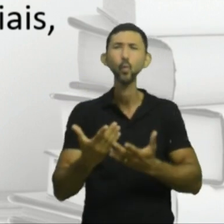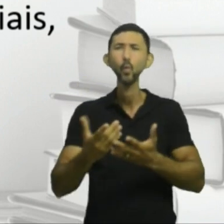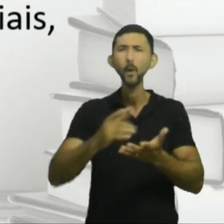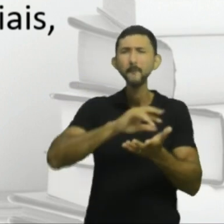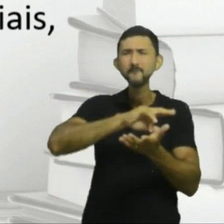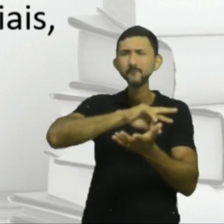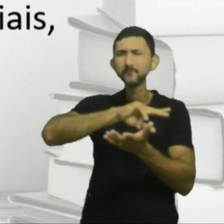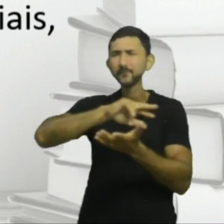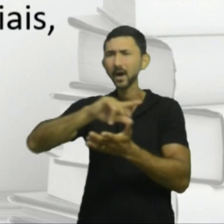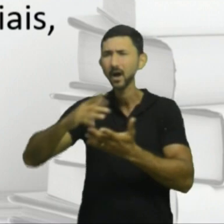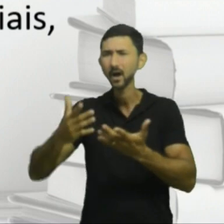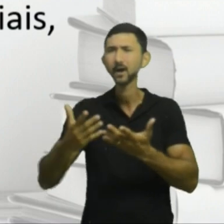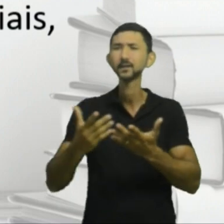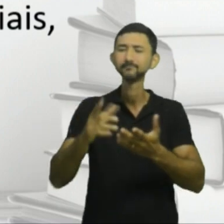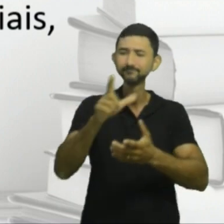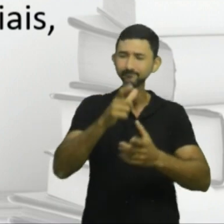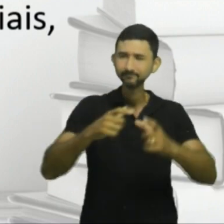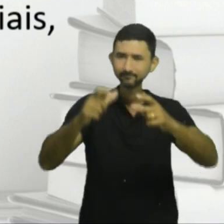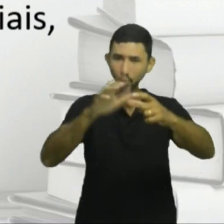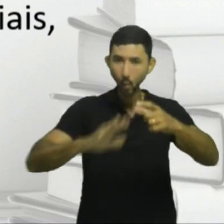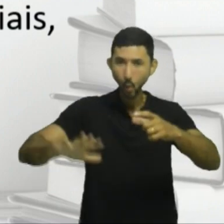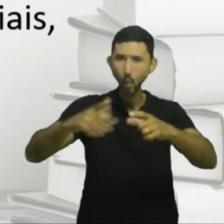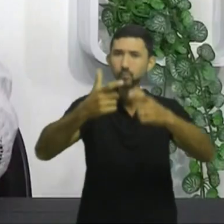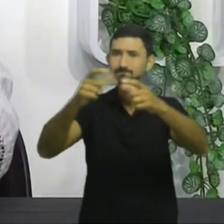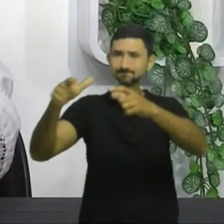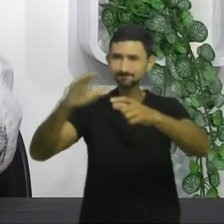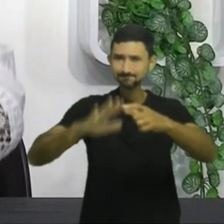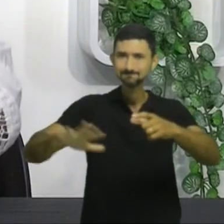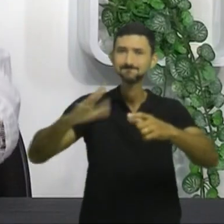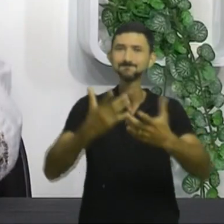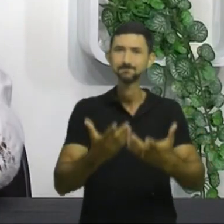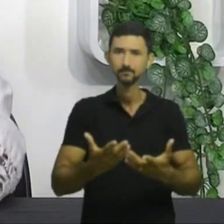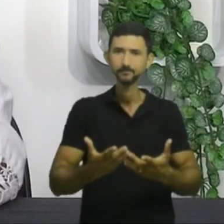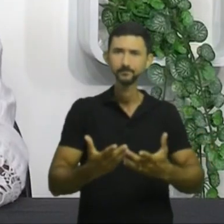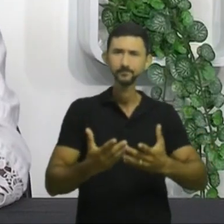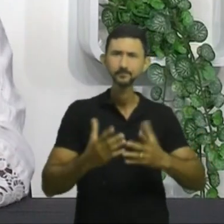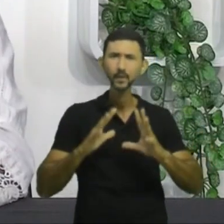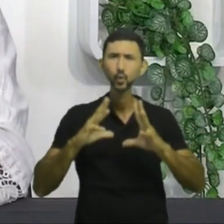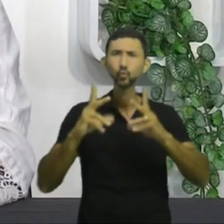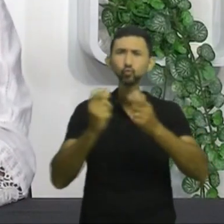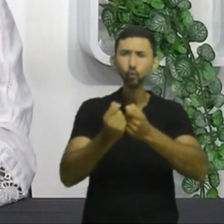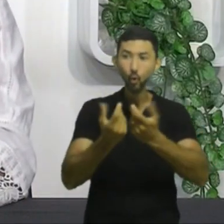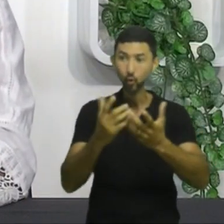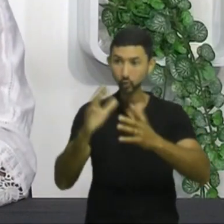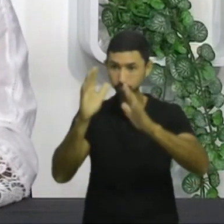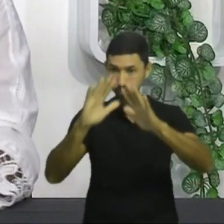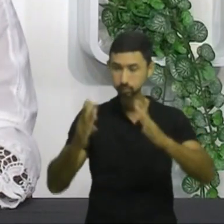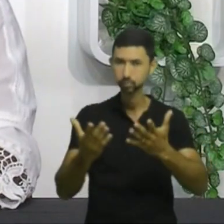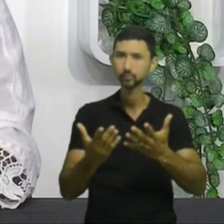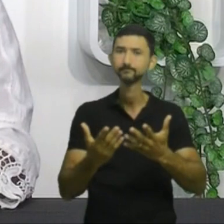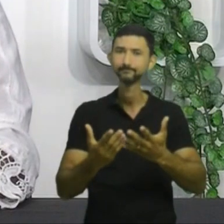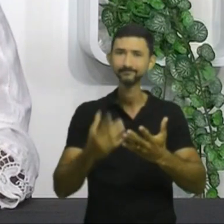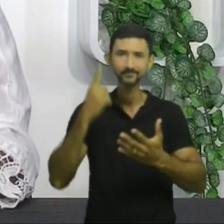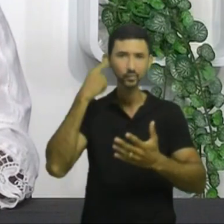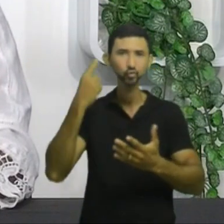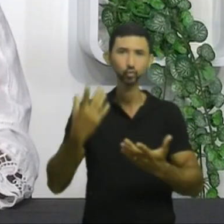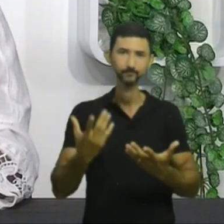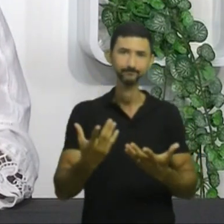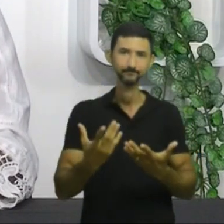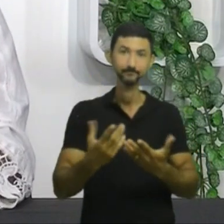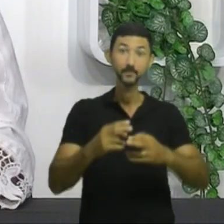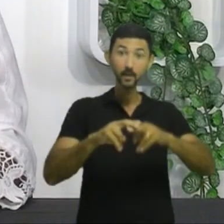diversos ambientes. Lembra? Não esqueçamos disso. Em todas as formas eles estão. Por isso, meus